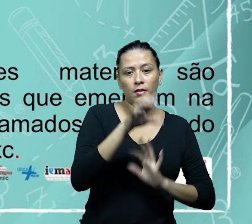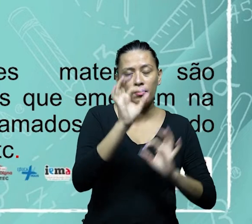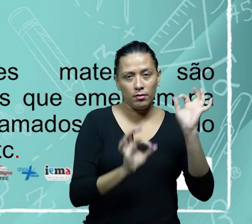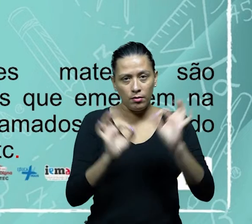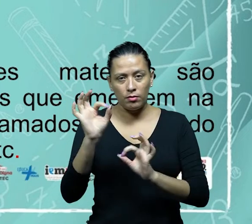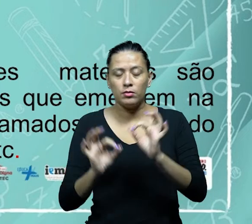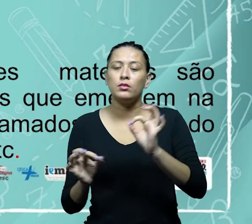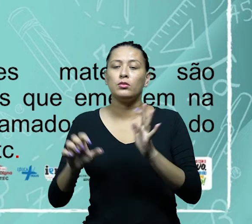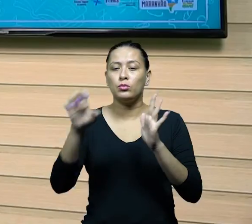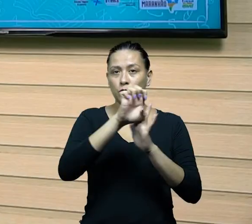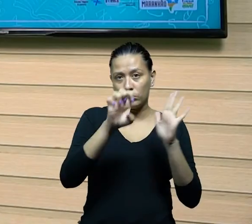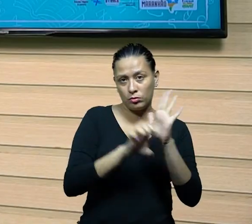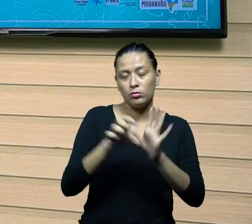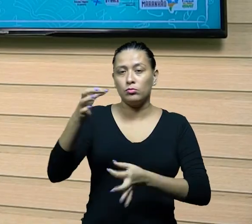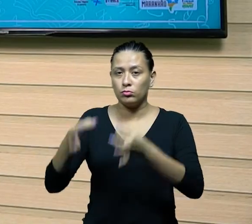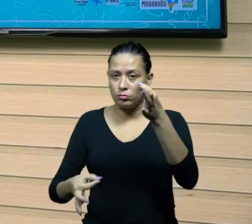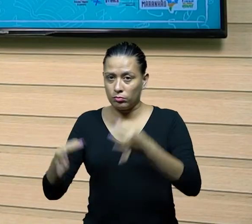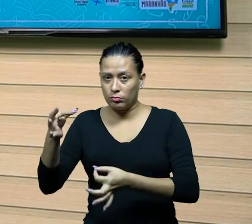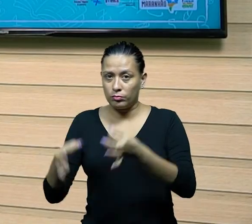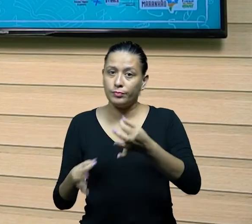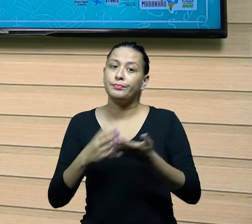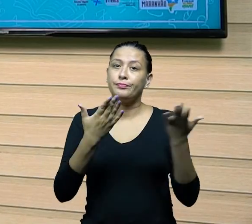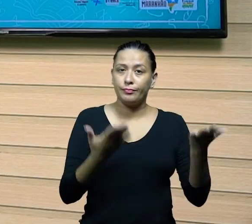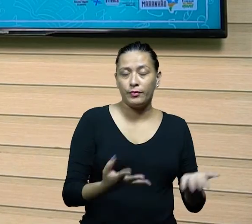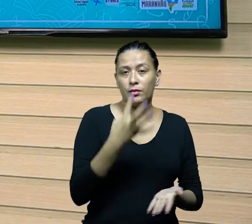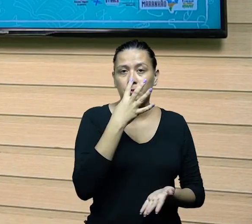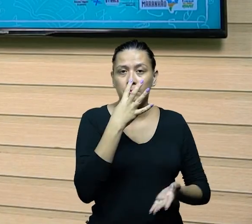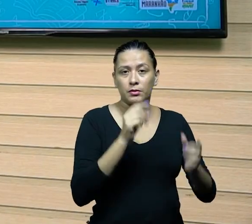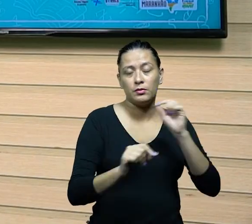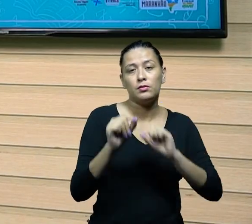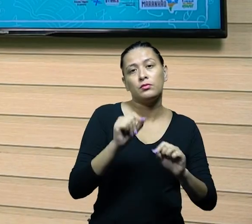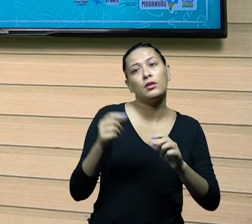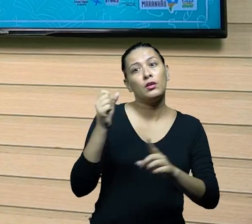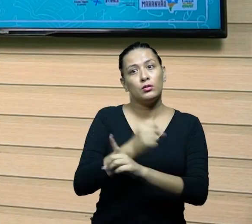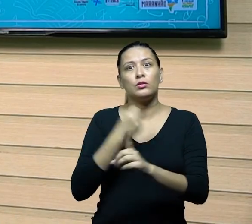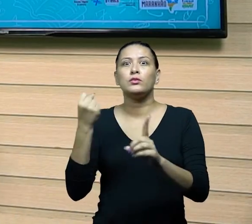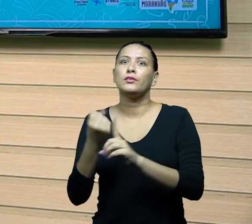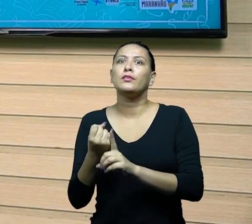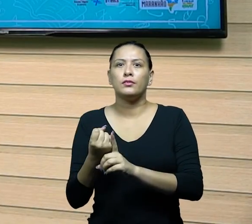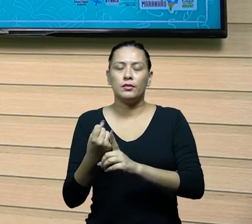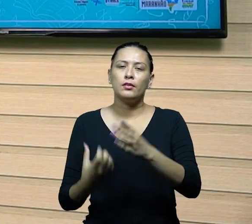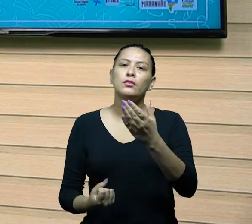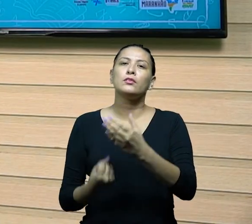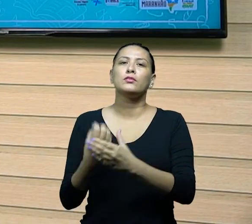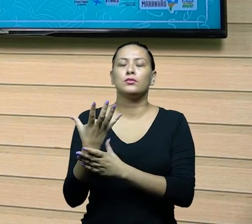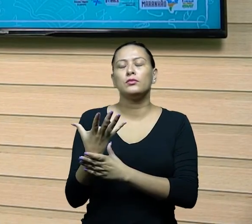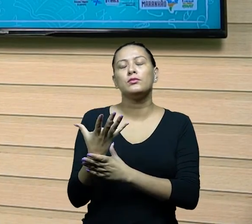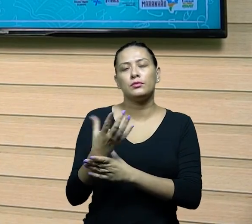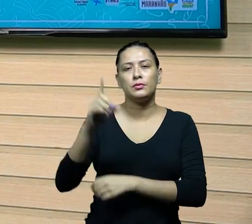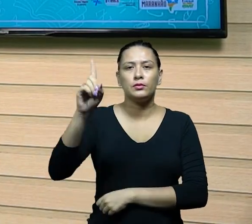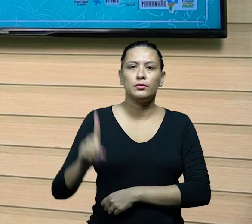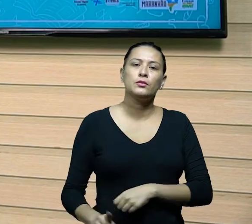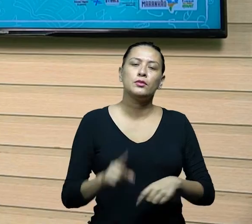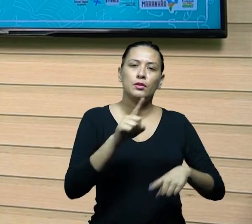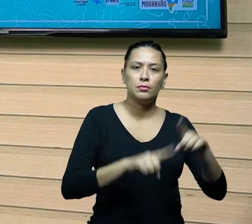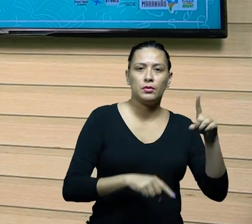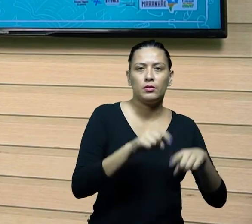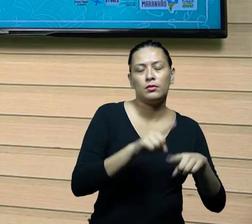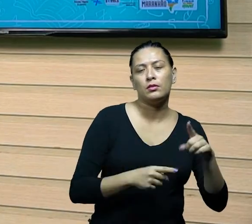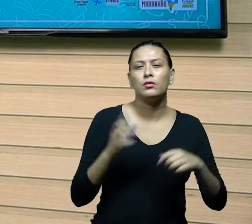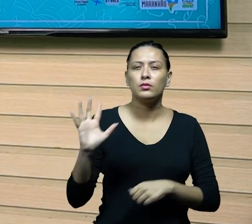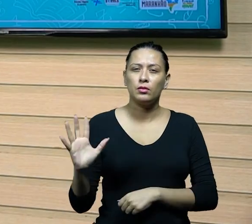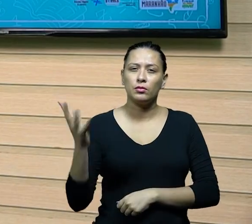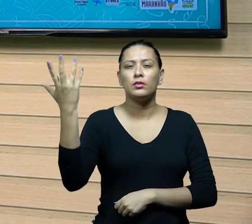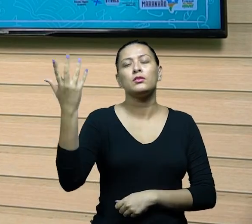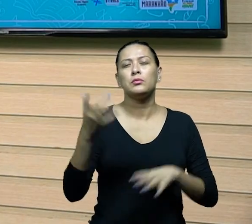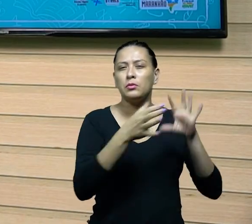dos estatutos jurídicos bom então aqui a gente pode observar que de fato é a sociedade né a fonte do